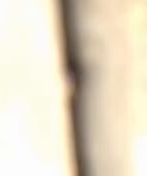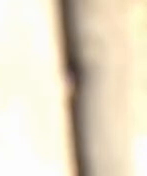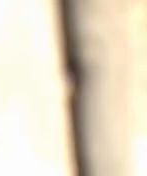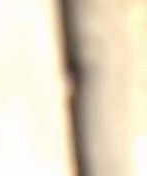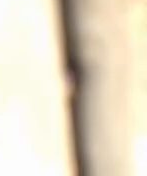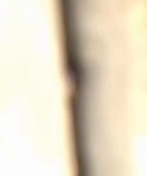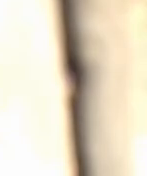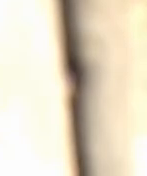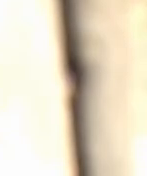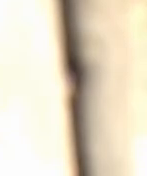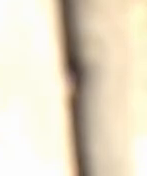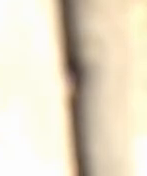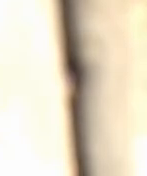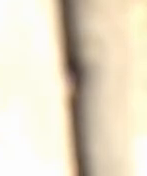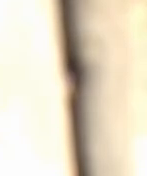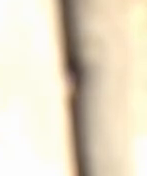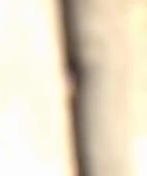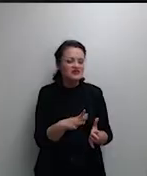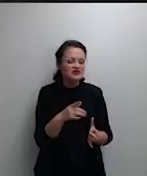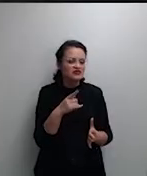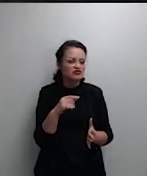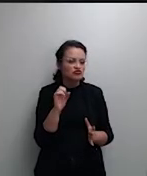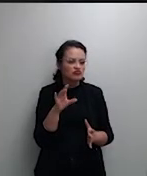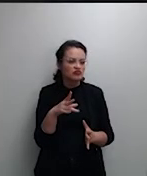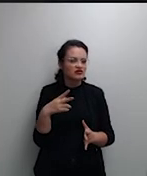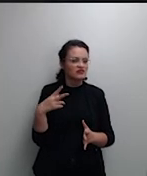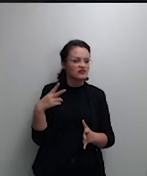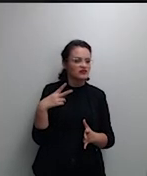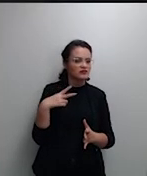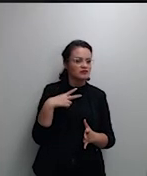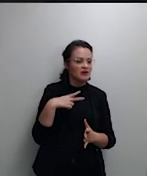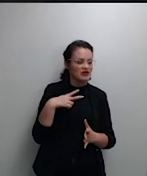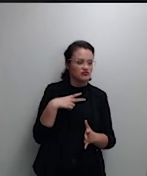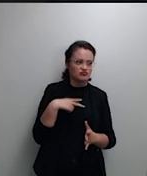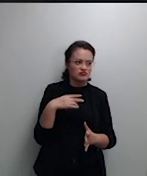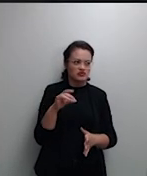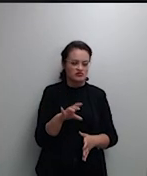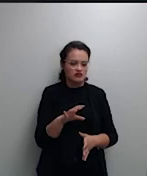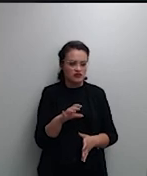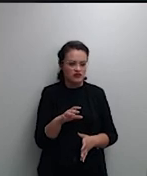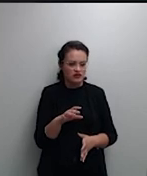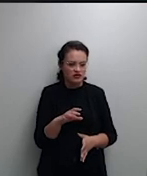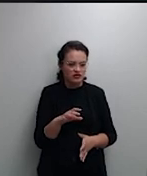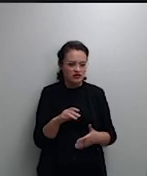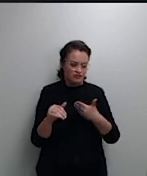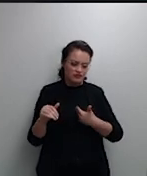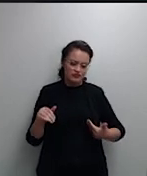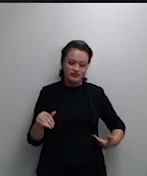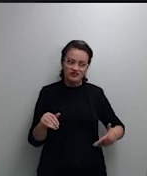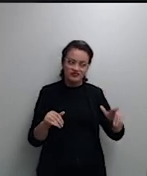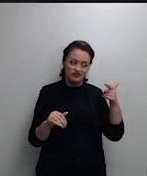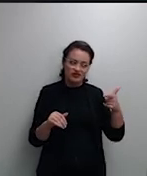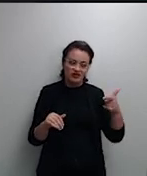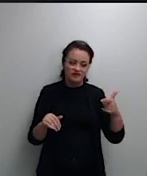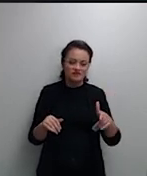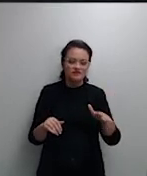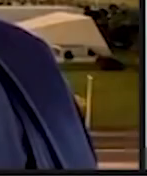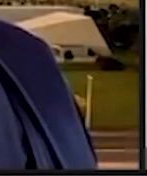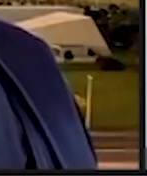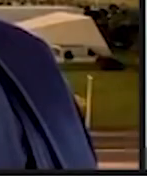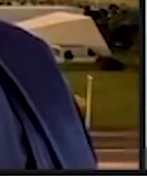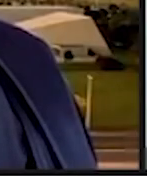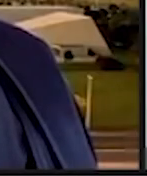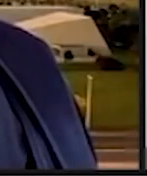pode responder sozinho por improbidade. A primeira turma entendeu que após a lei de improbidade administrativa entrar em vigor,